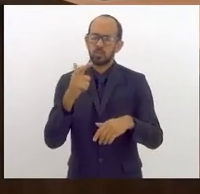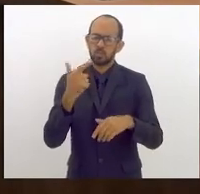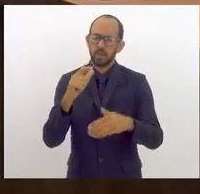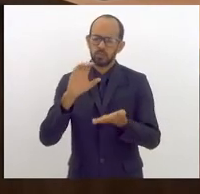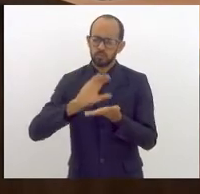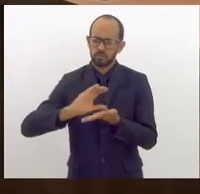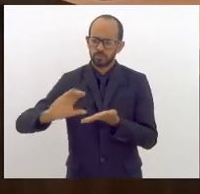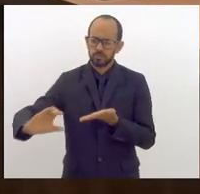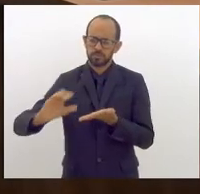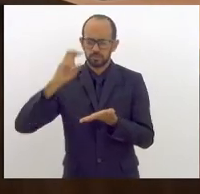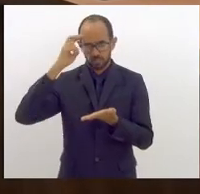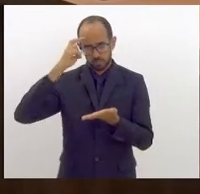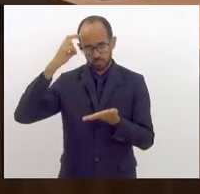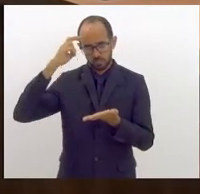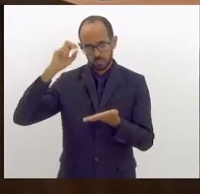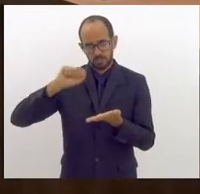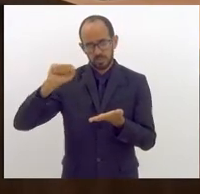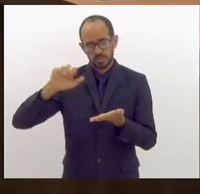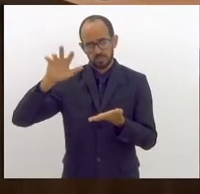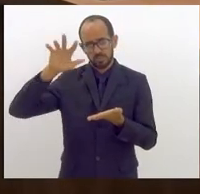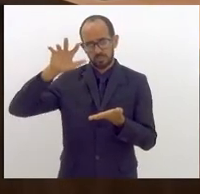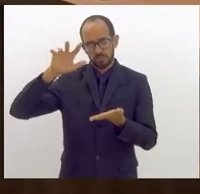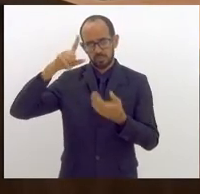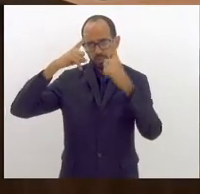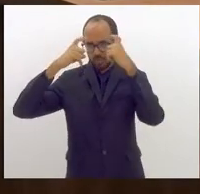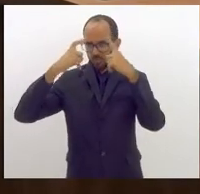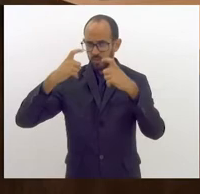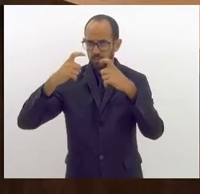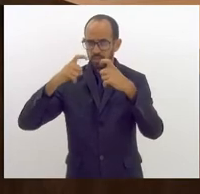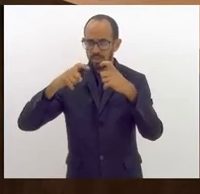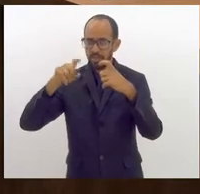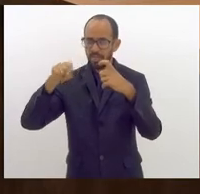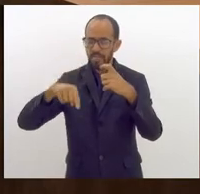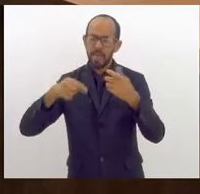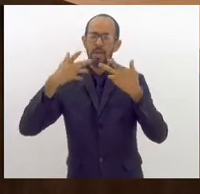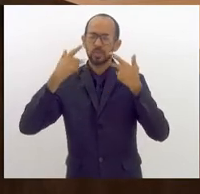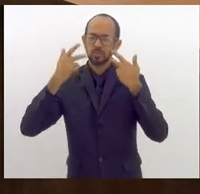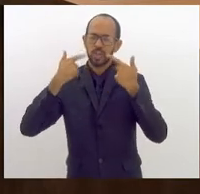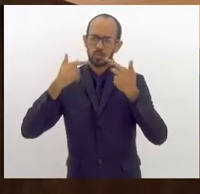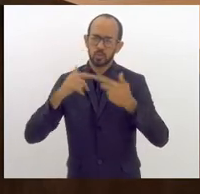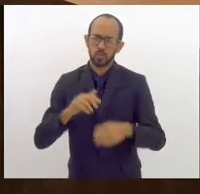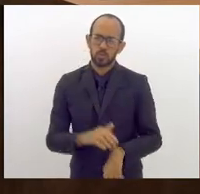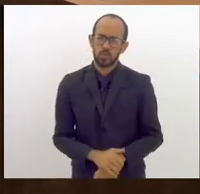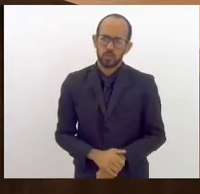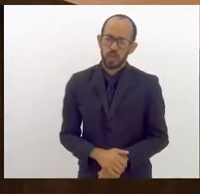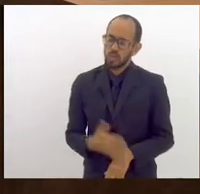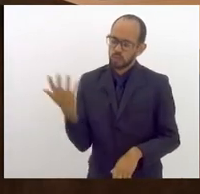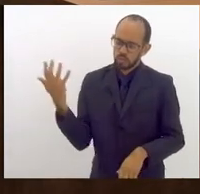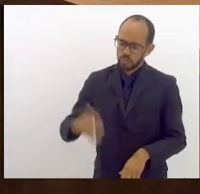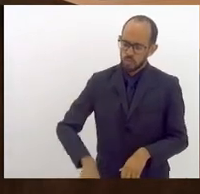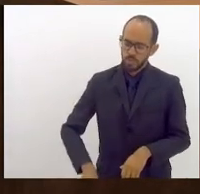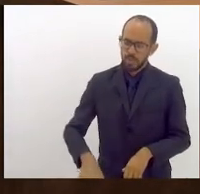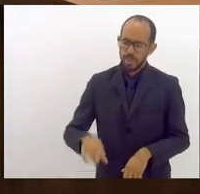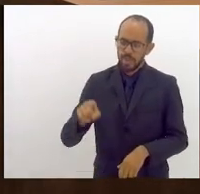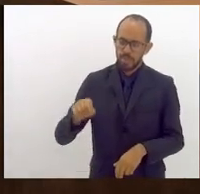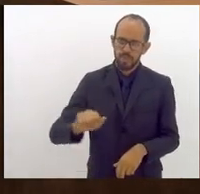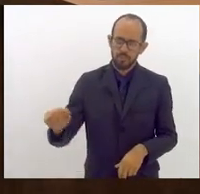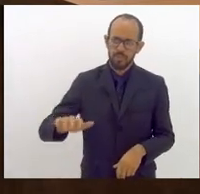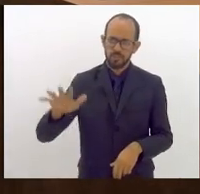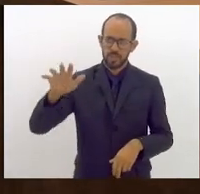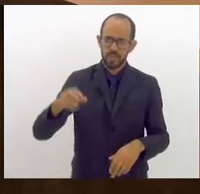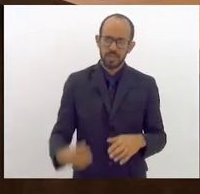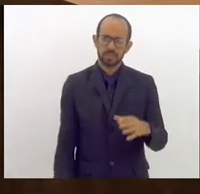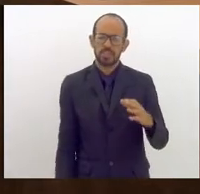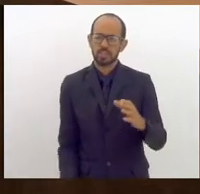cultura na favela a violência vira espetáculo e a gente não quer que a favela vire espetáculo